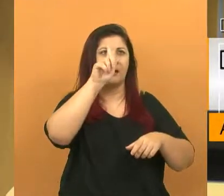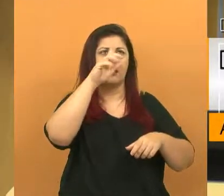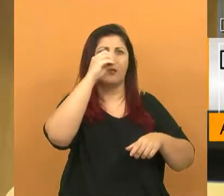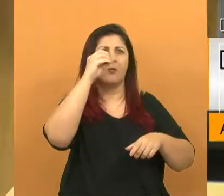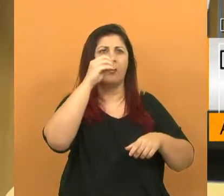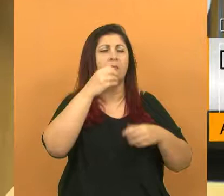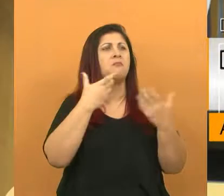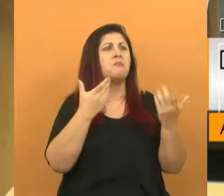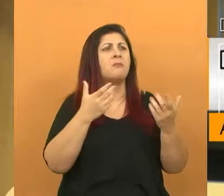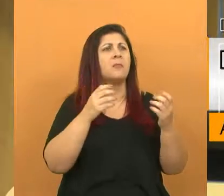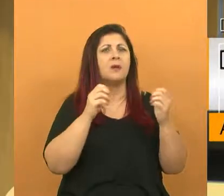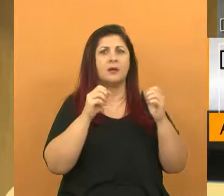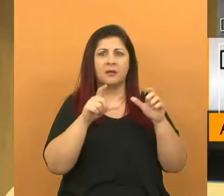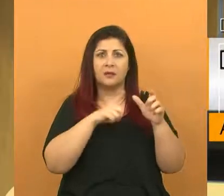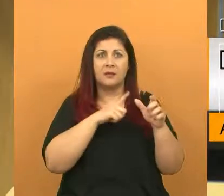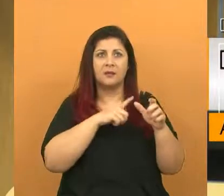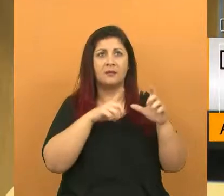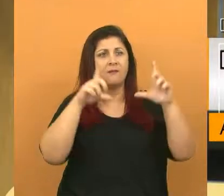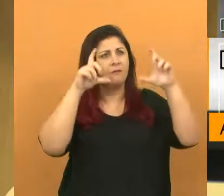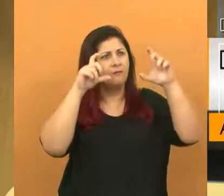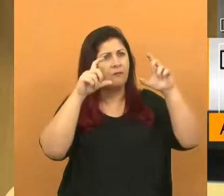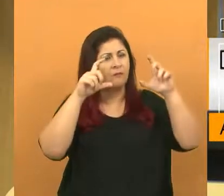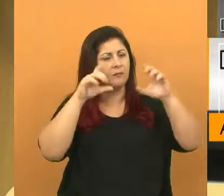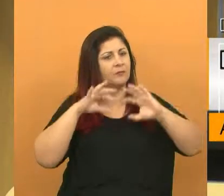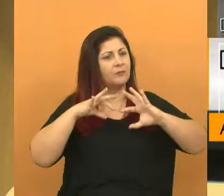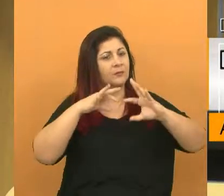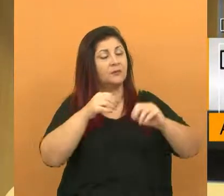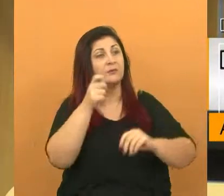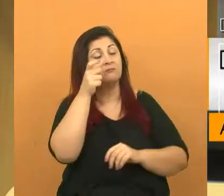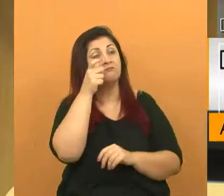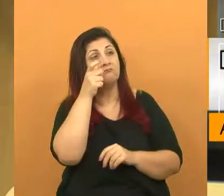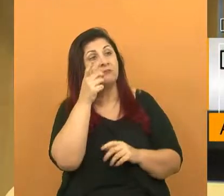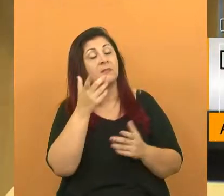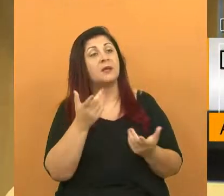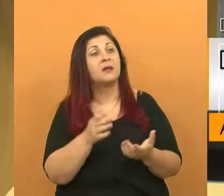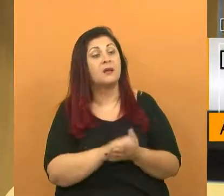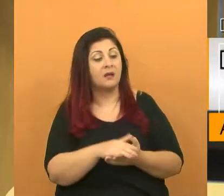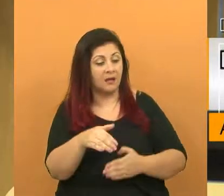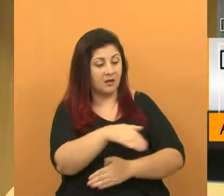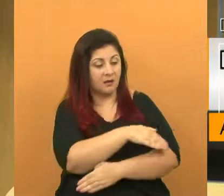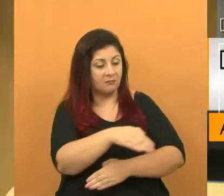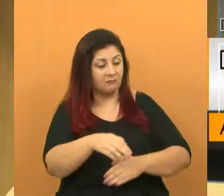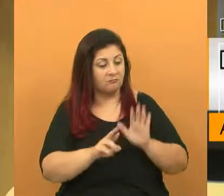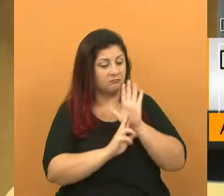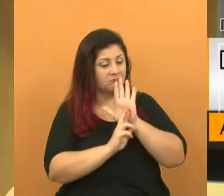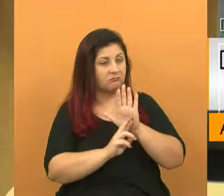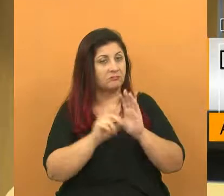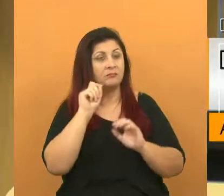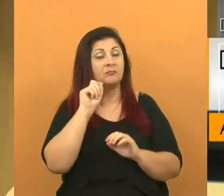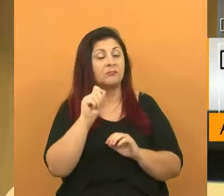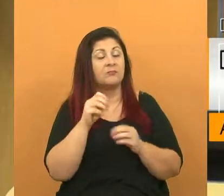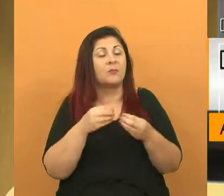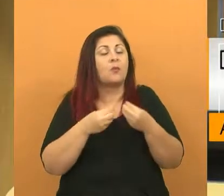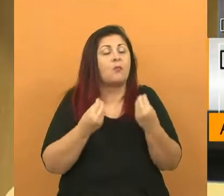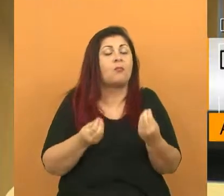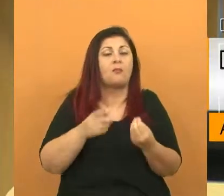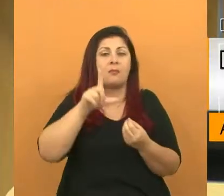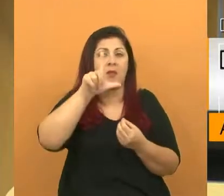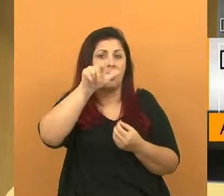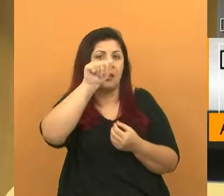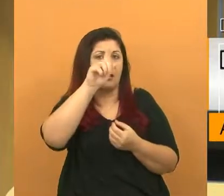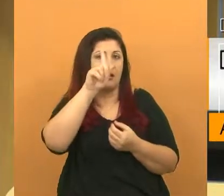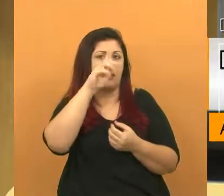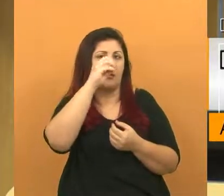uma foto que possa mostrar a eles o que essa rua está significando com a lagoa que ela está trazendo